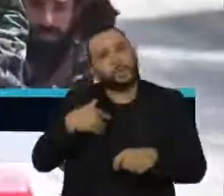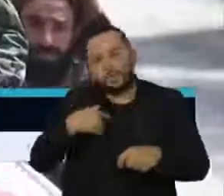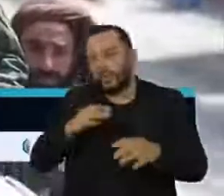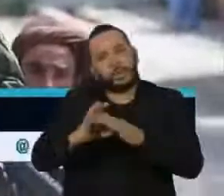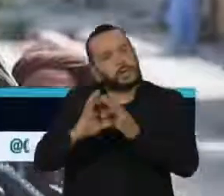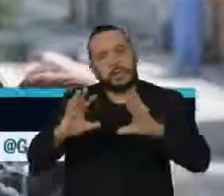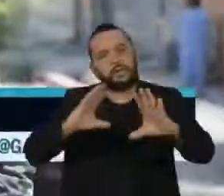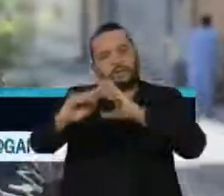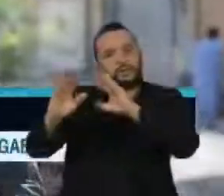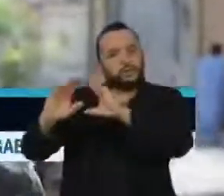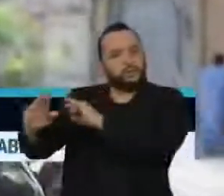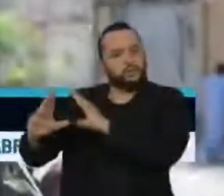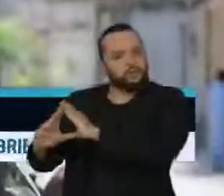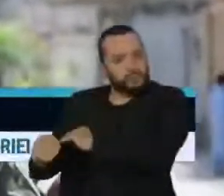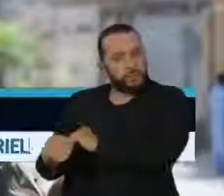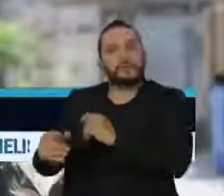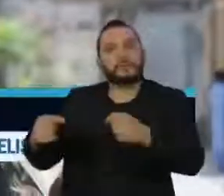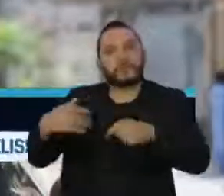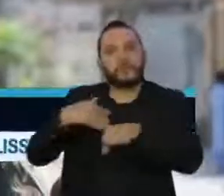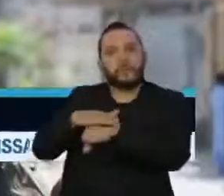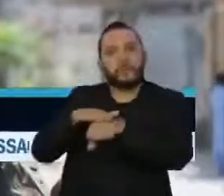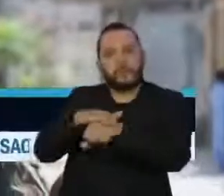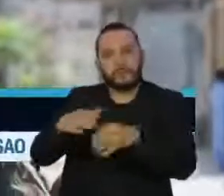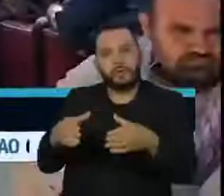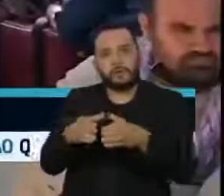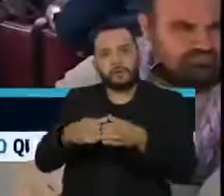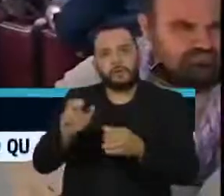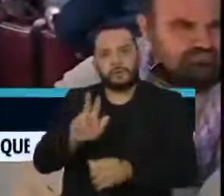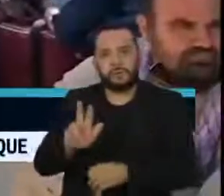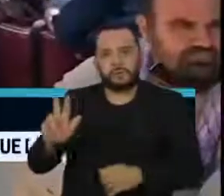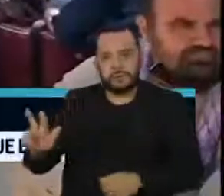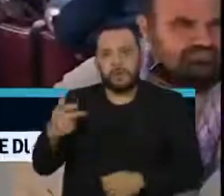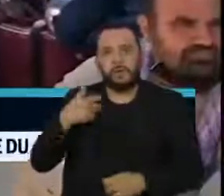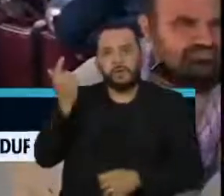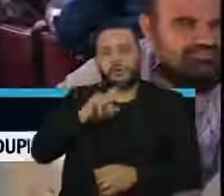Merkel admitiu que terá que dialogar com o grupo fundamentalista para salvar vidas.